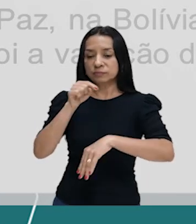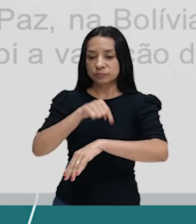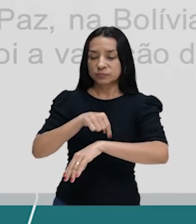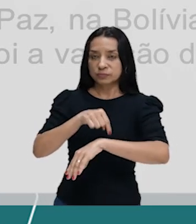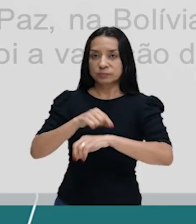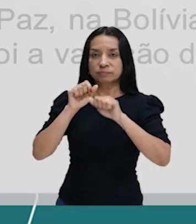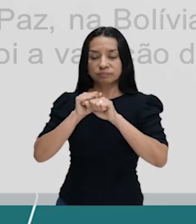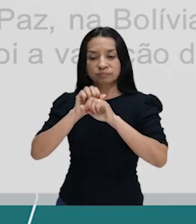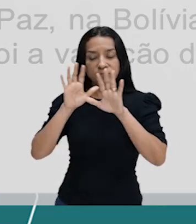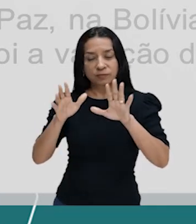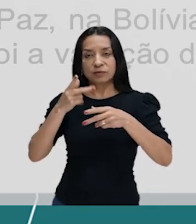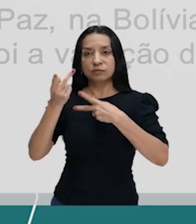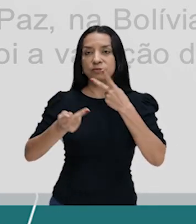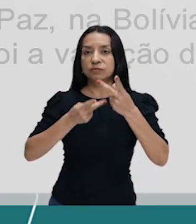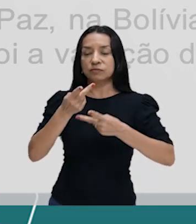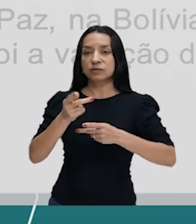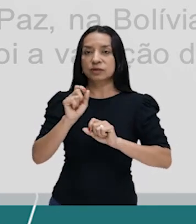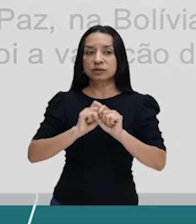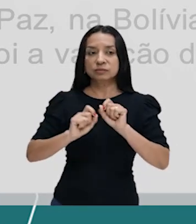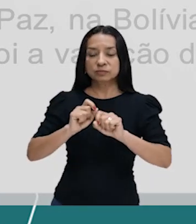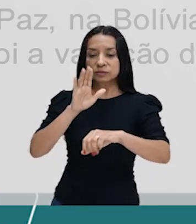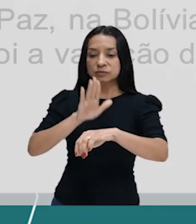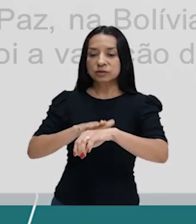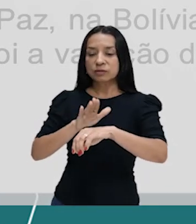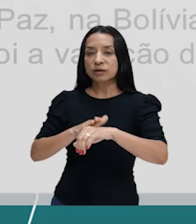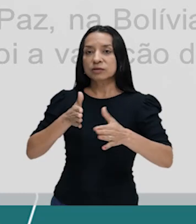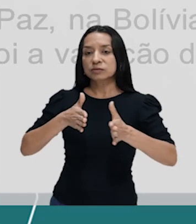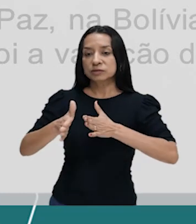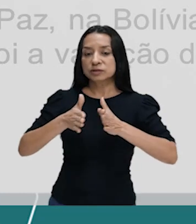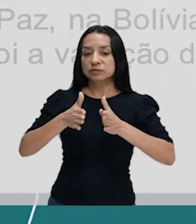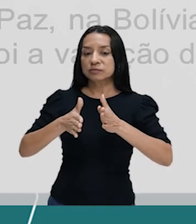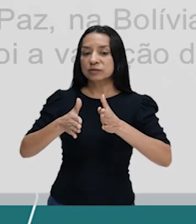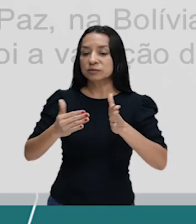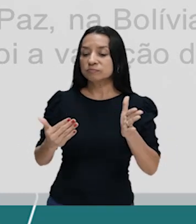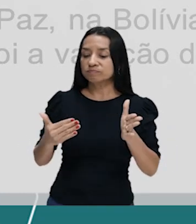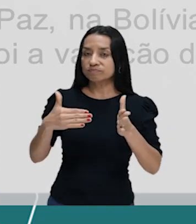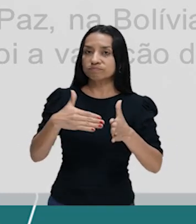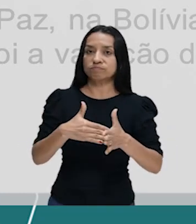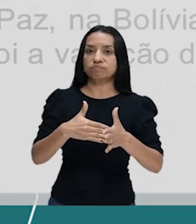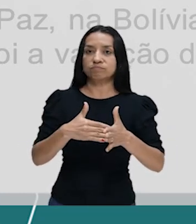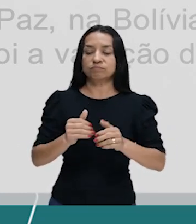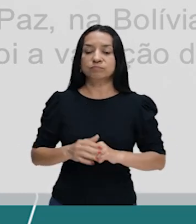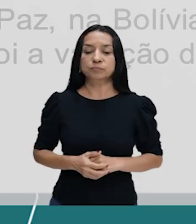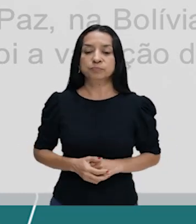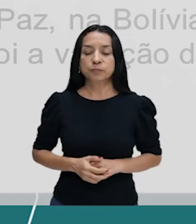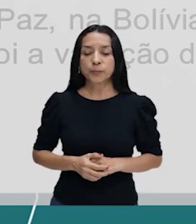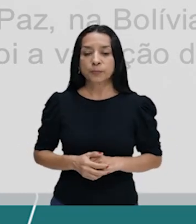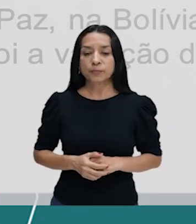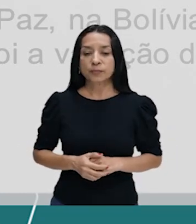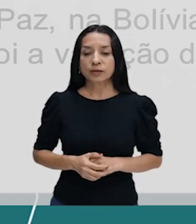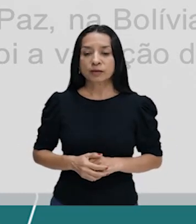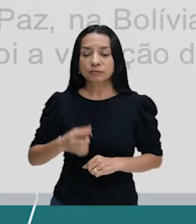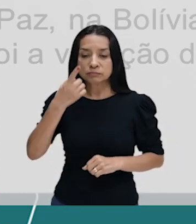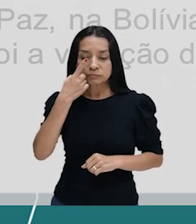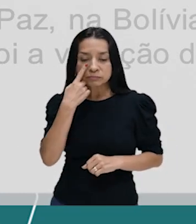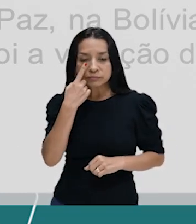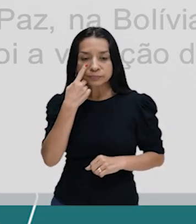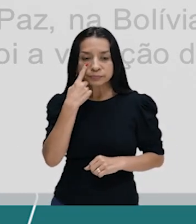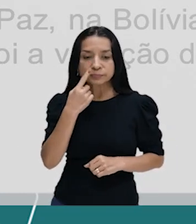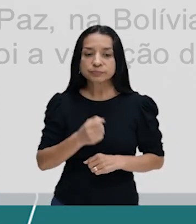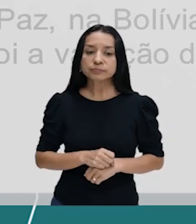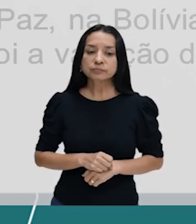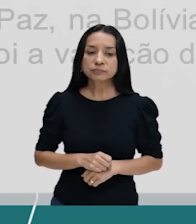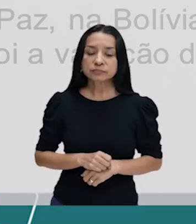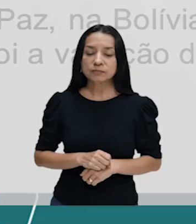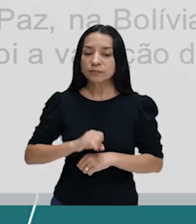momento, claro, eu estou falando para você dos chamados intervalos limitados. Acompanhe aí. Então, se eu